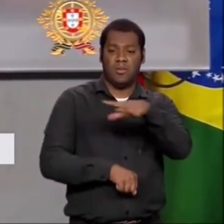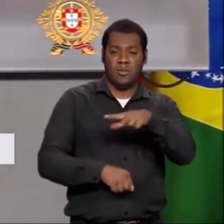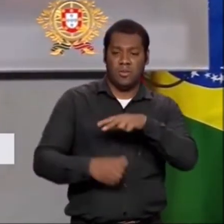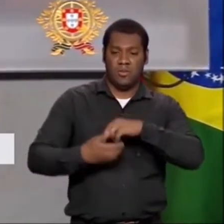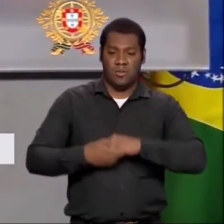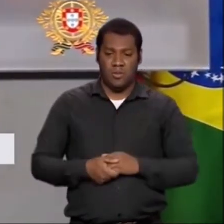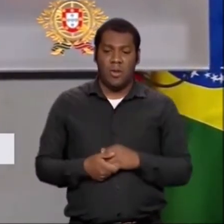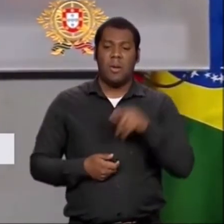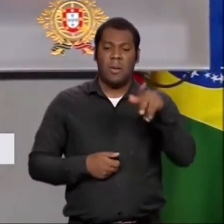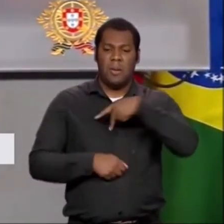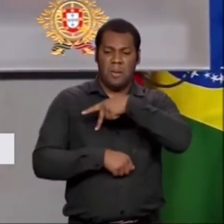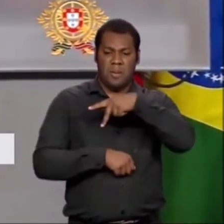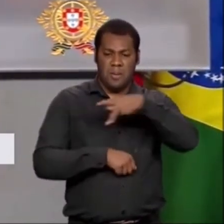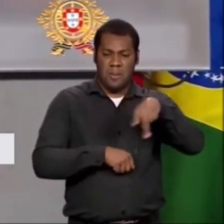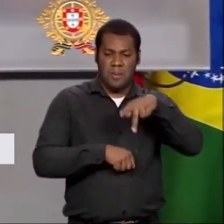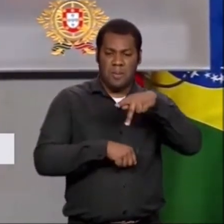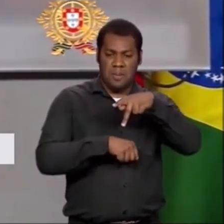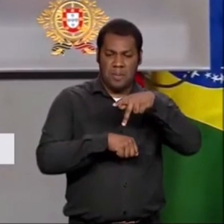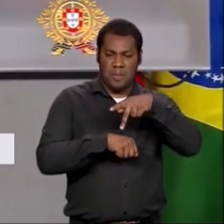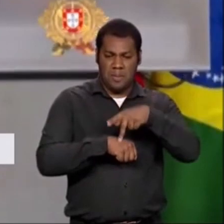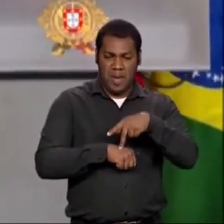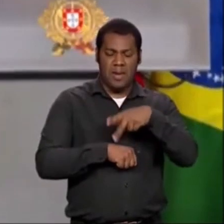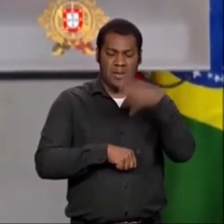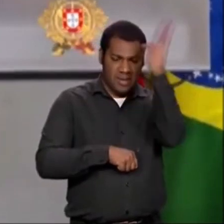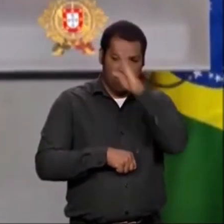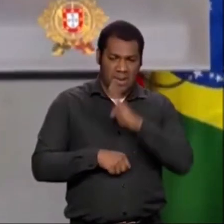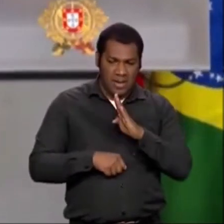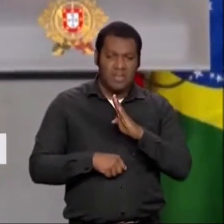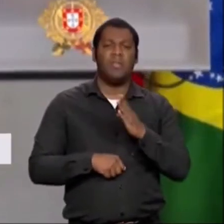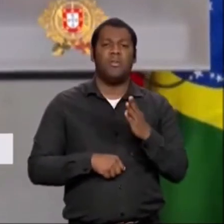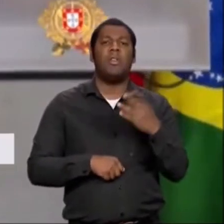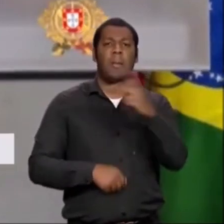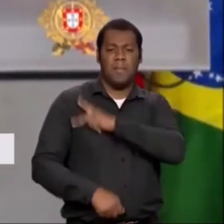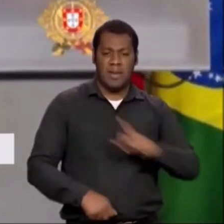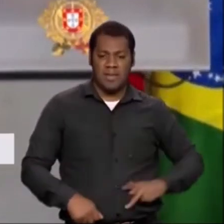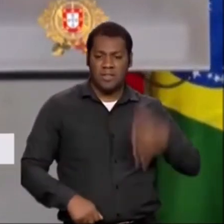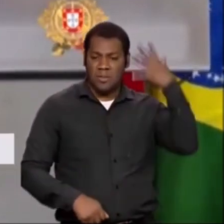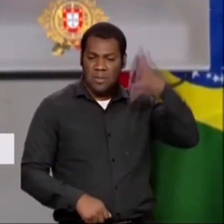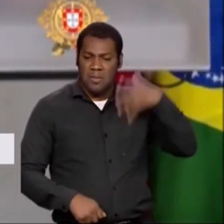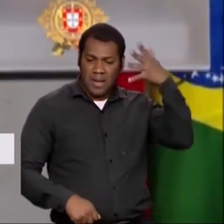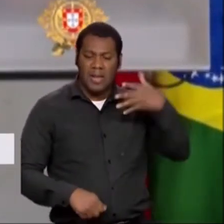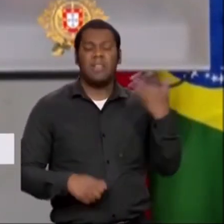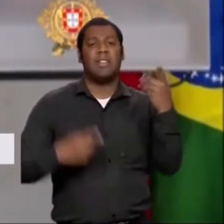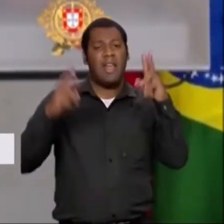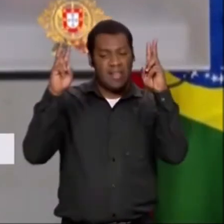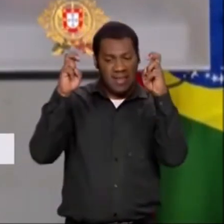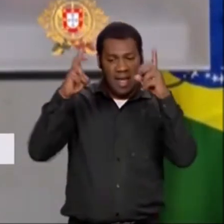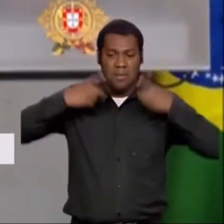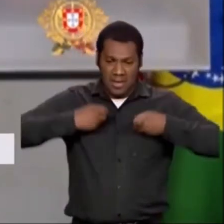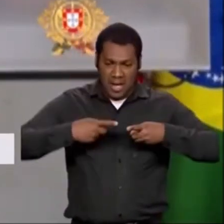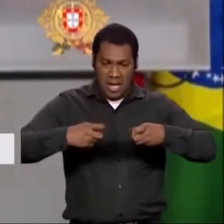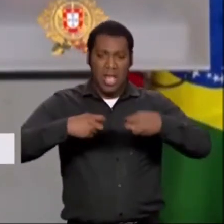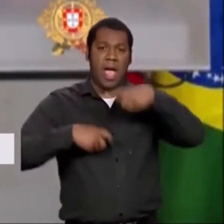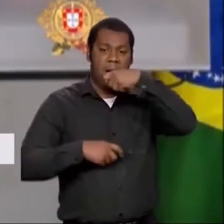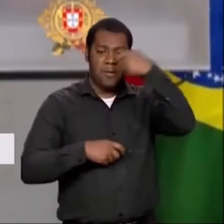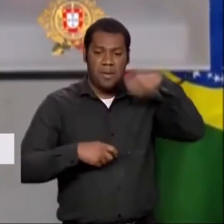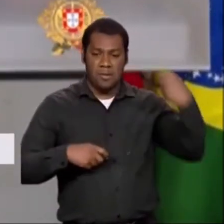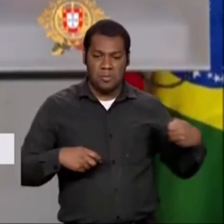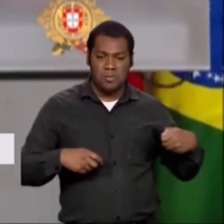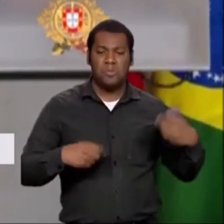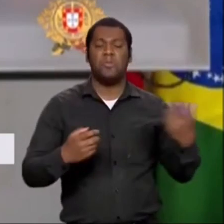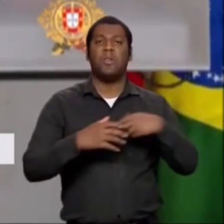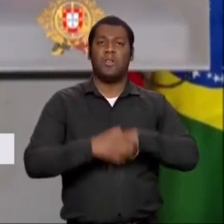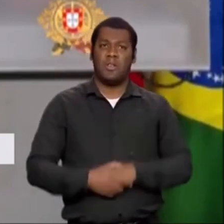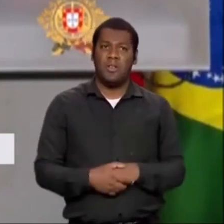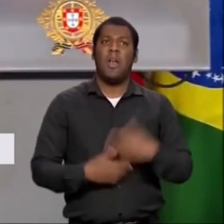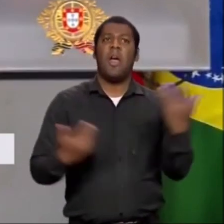recentes declarações do Presidente do Brasil sobre a guerra na Ucrânia, se entende que o Brasil tem condições para desempenhar um papel de mediador